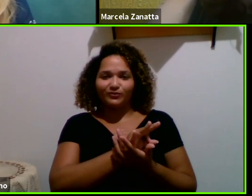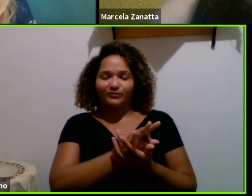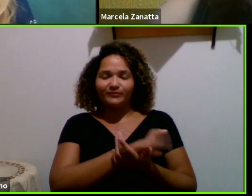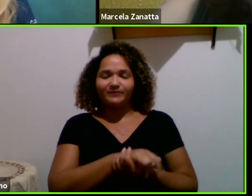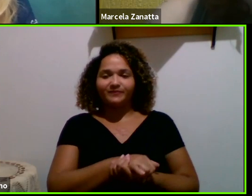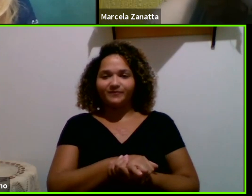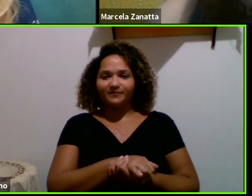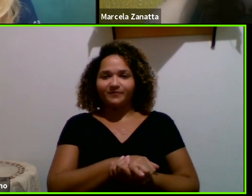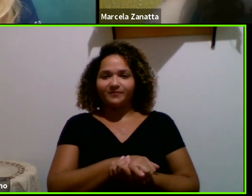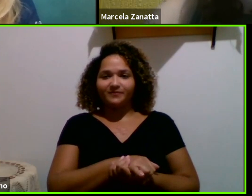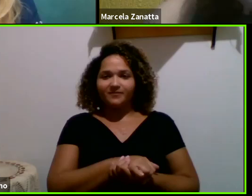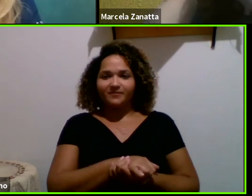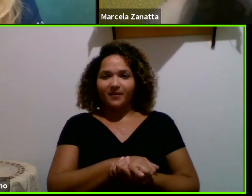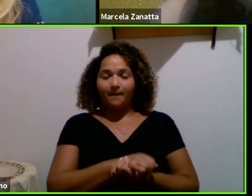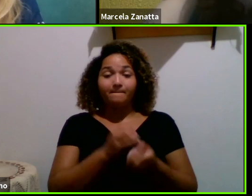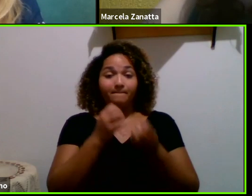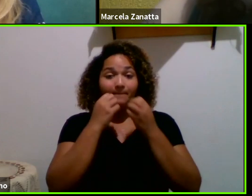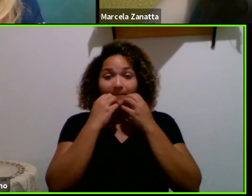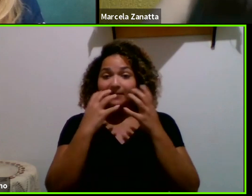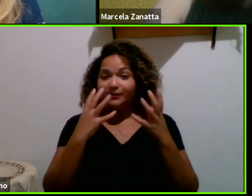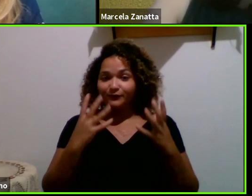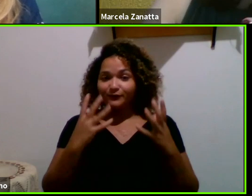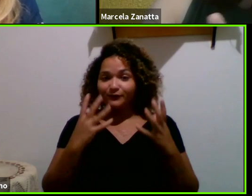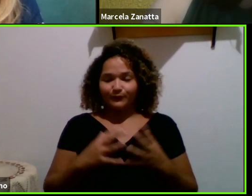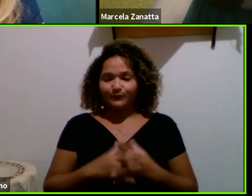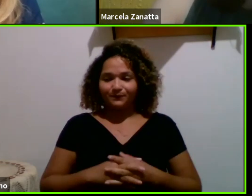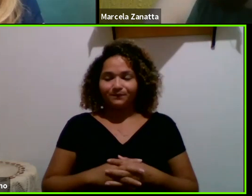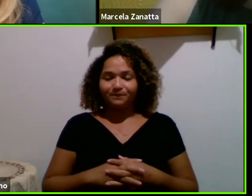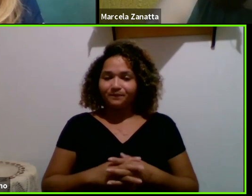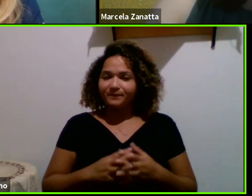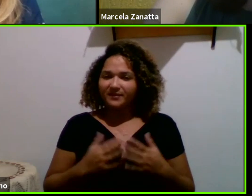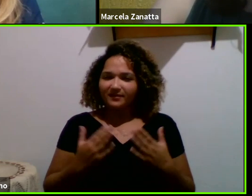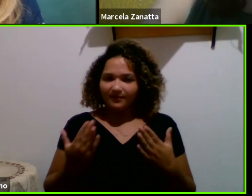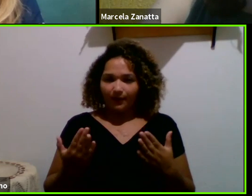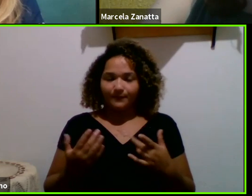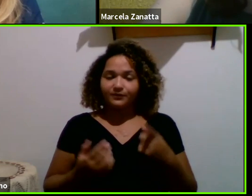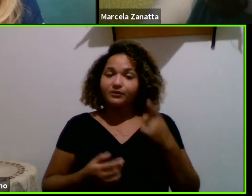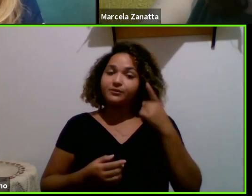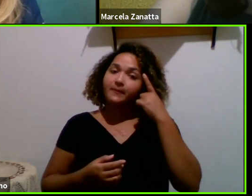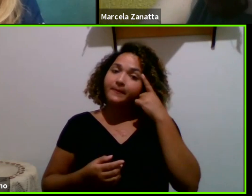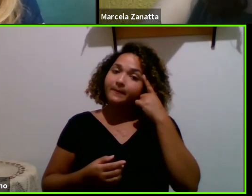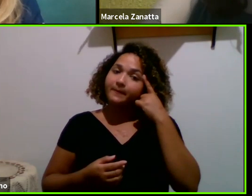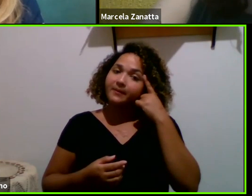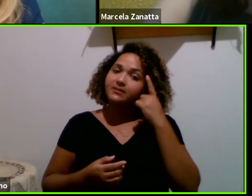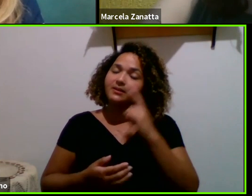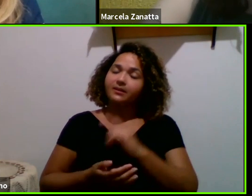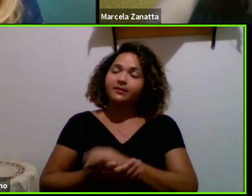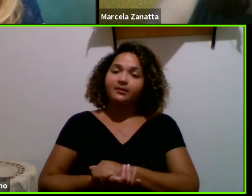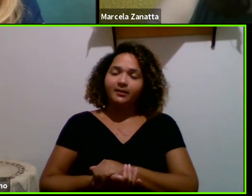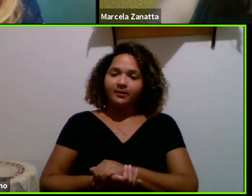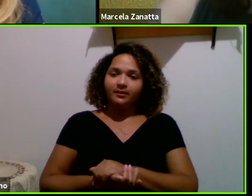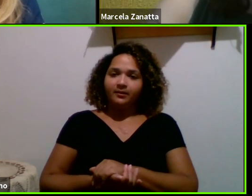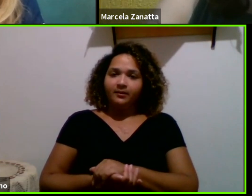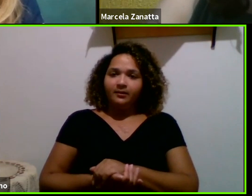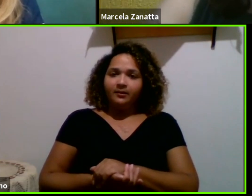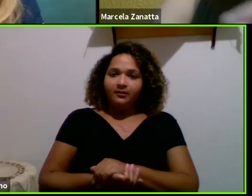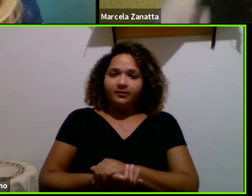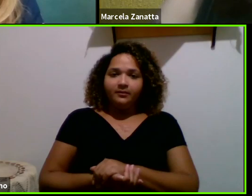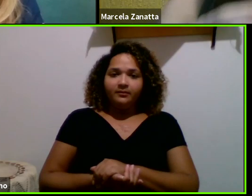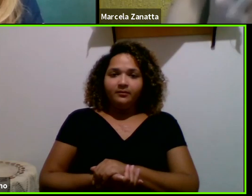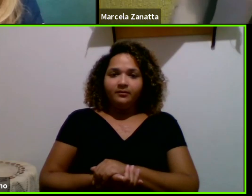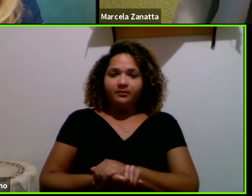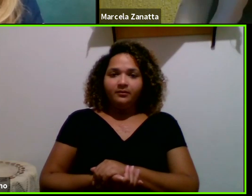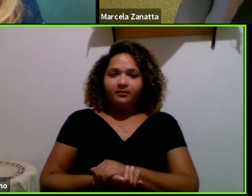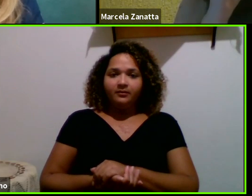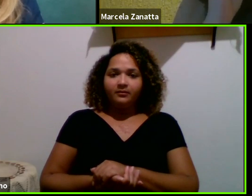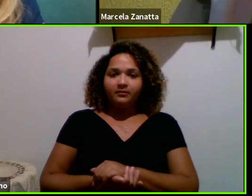Que recurso maravilhoso. Então, se a gente parar para pensar, essa admissão que foi feita nesse